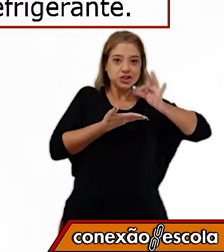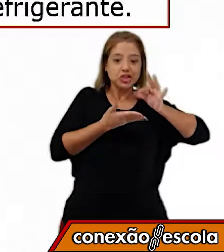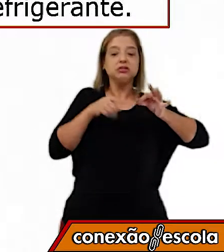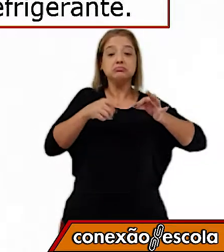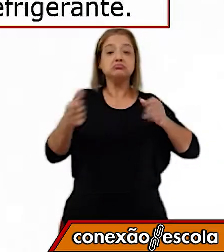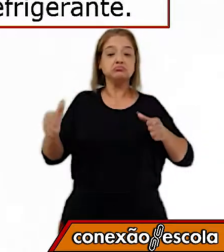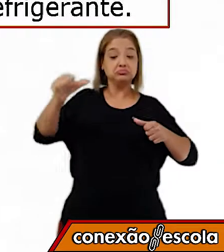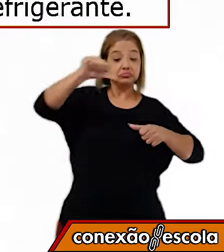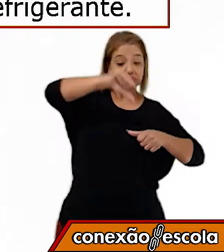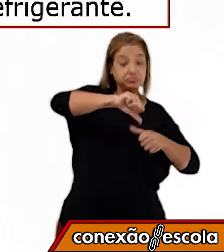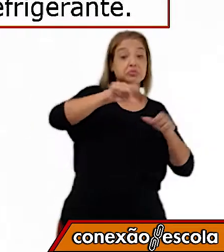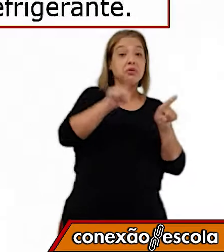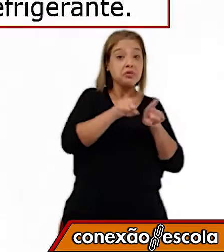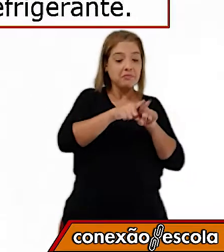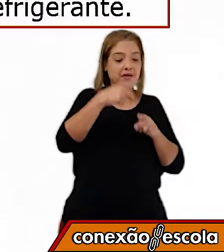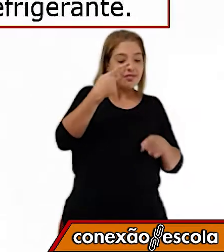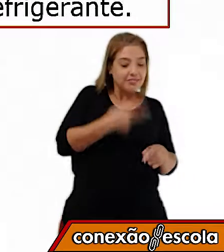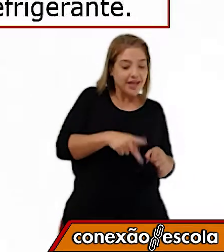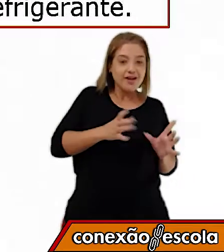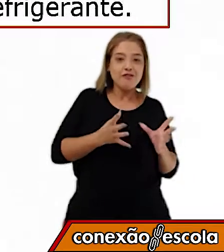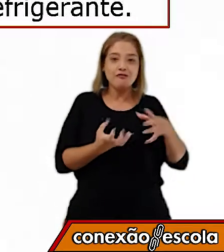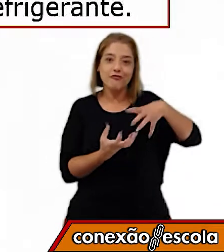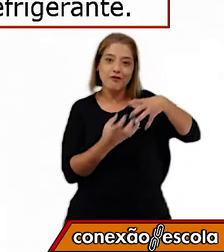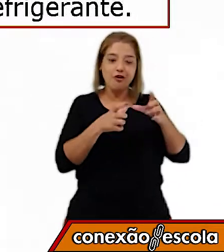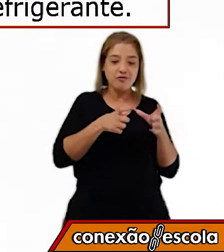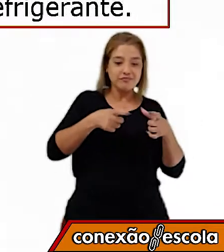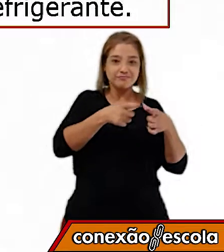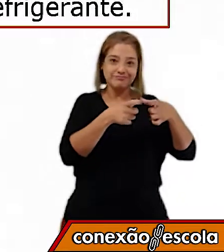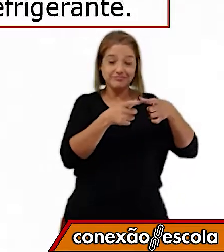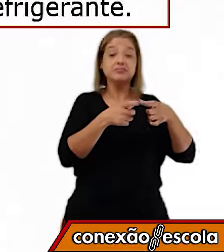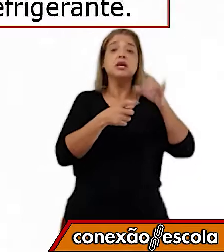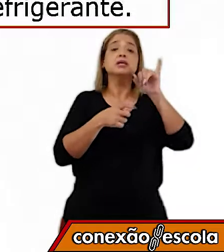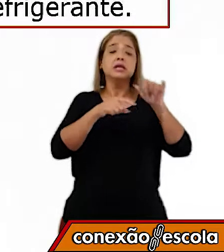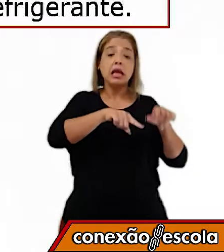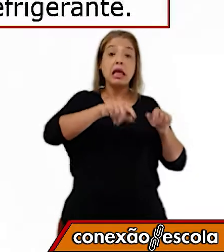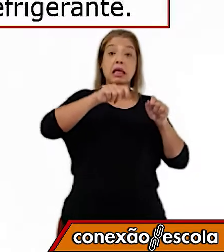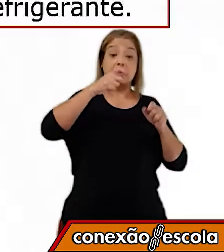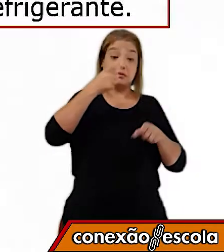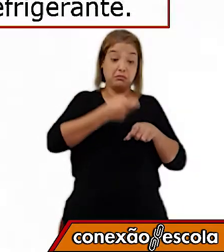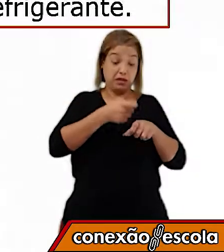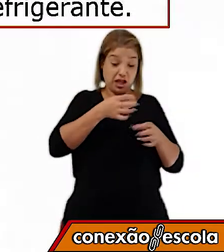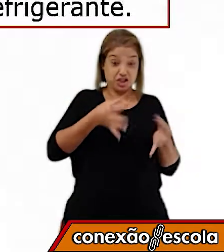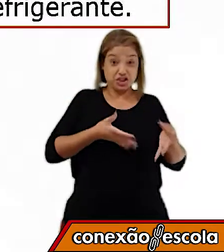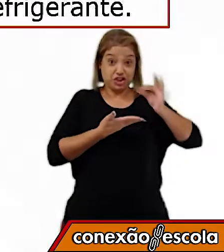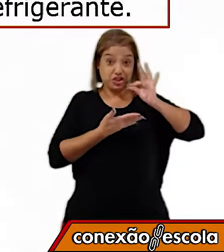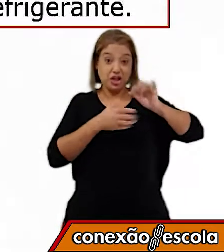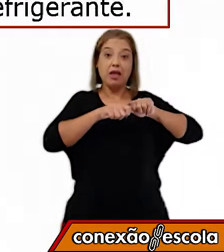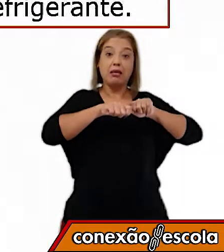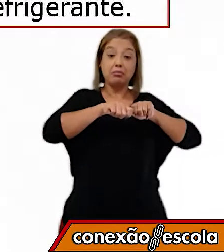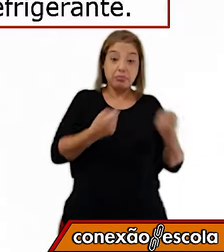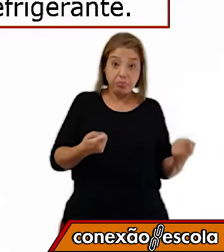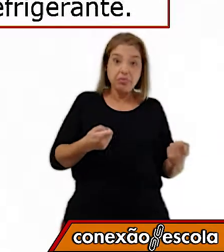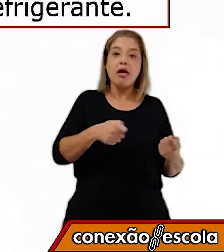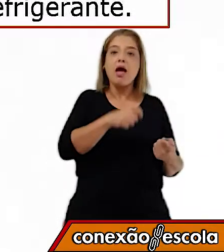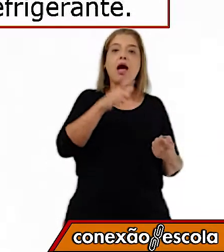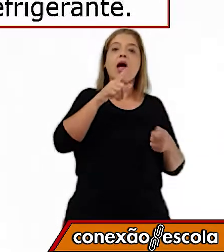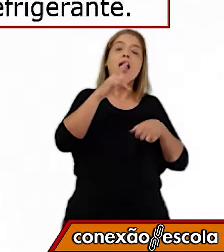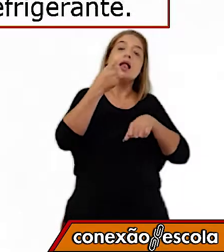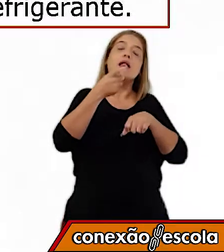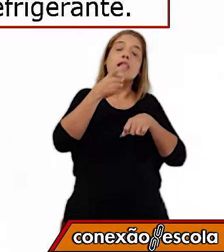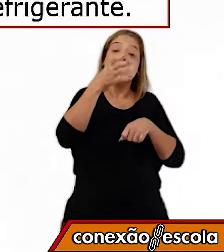assumiria o formato da xícara. E se a xícara estivesse quebrada, o leite vazaria até não sobrar